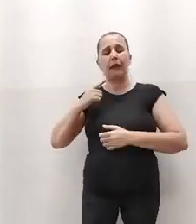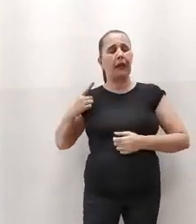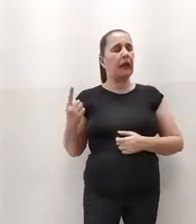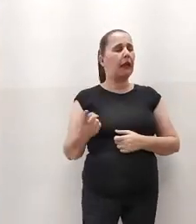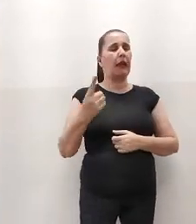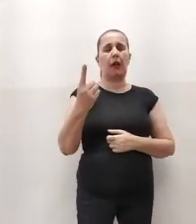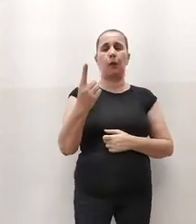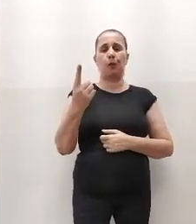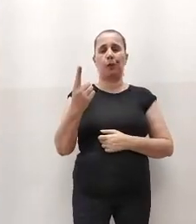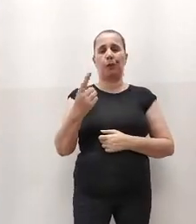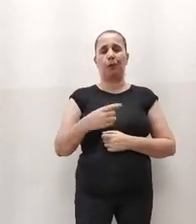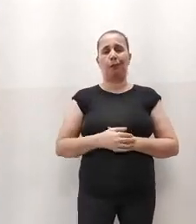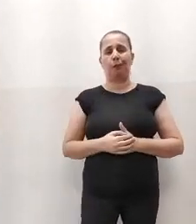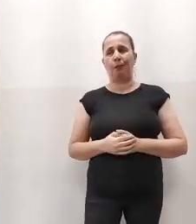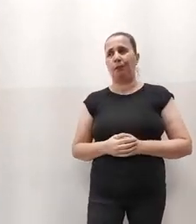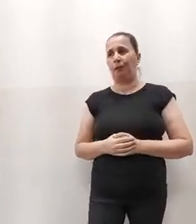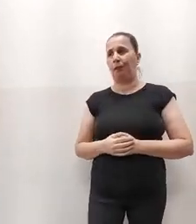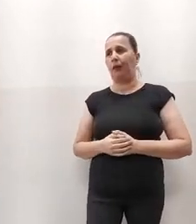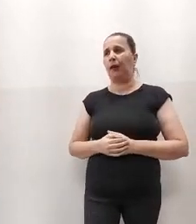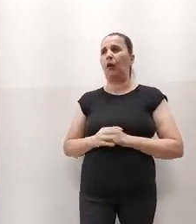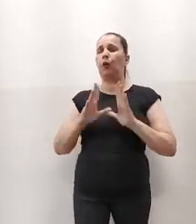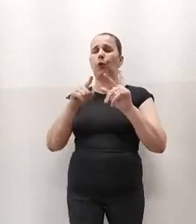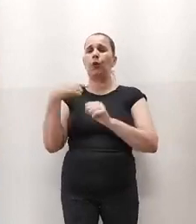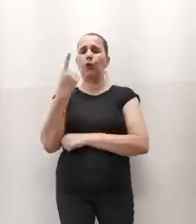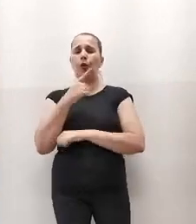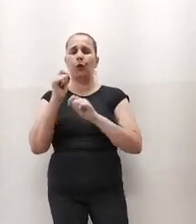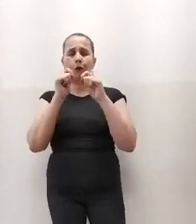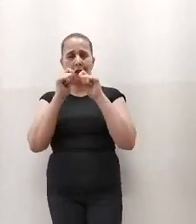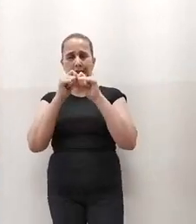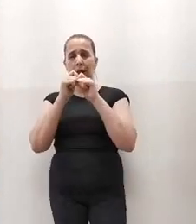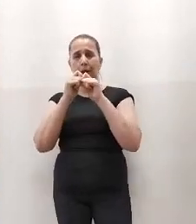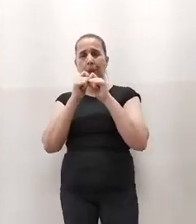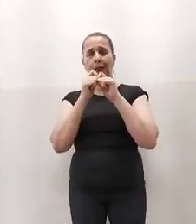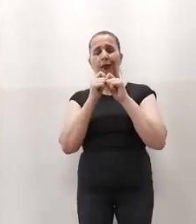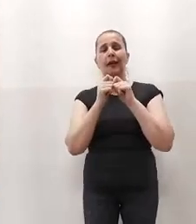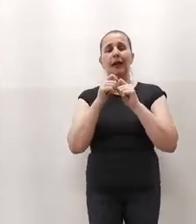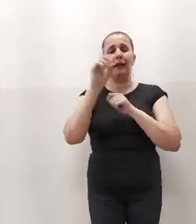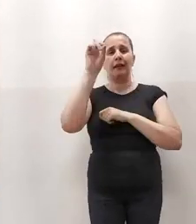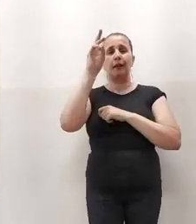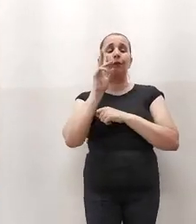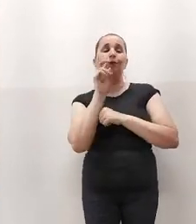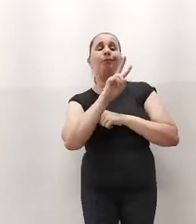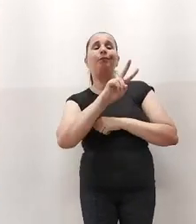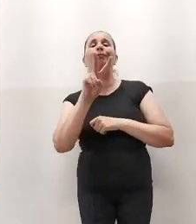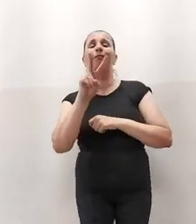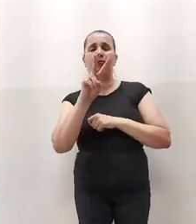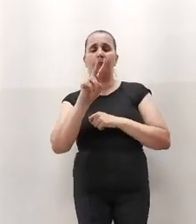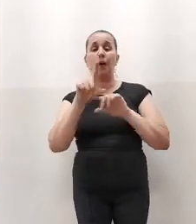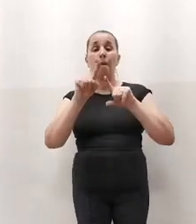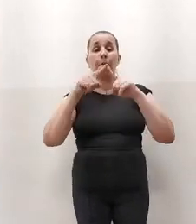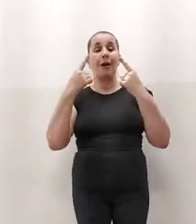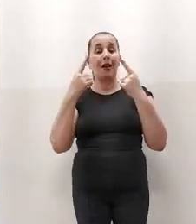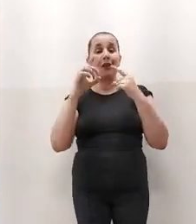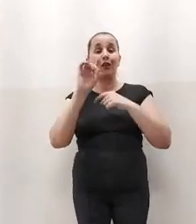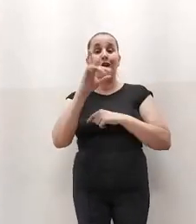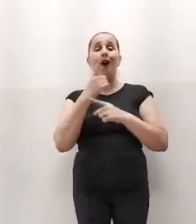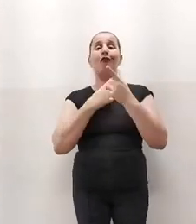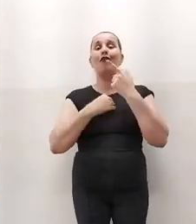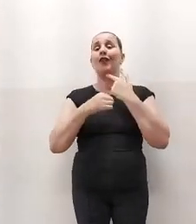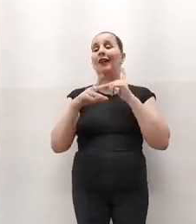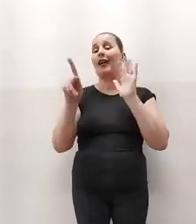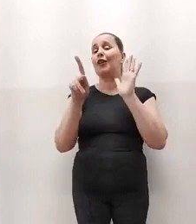temporal. Tudo que nós fazemos vai passar pelo fogo, mas apenas aquilo que são